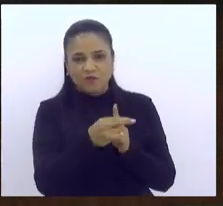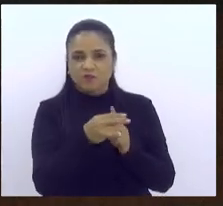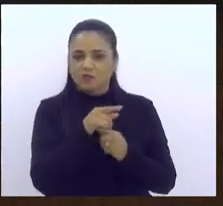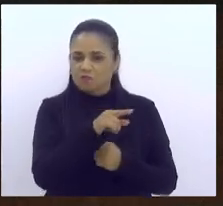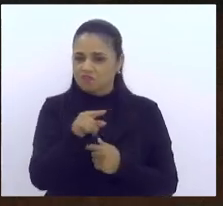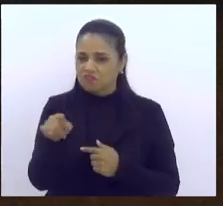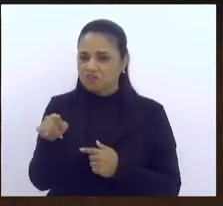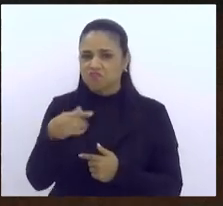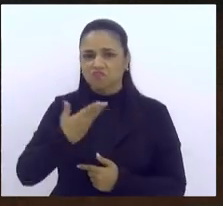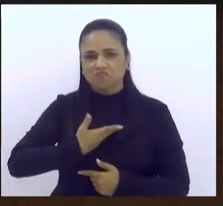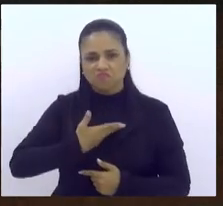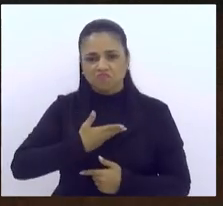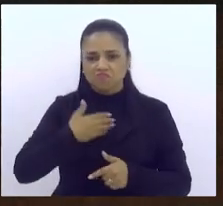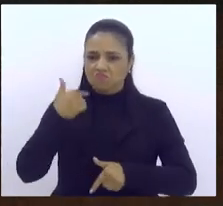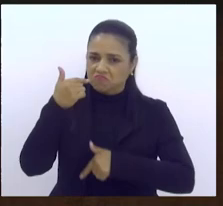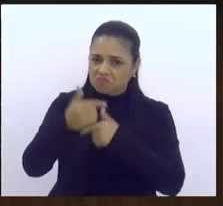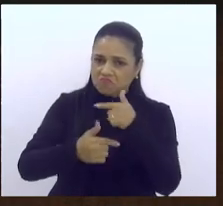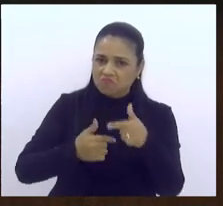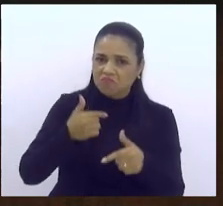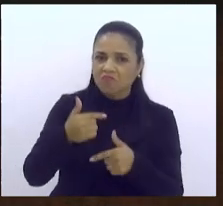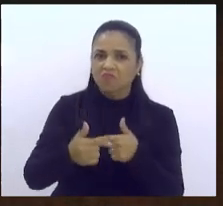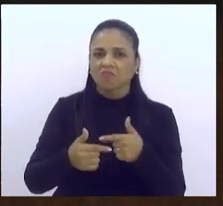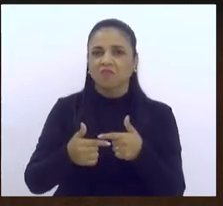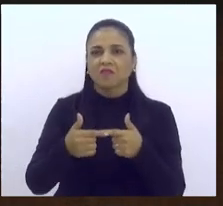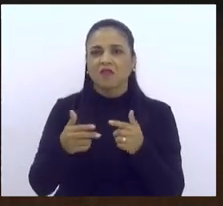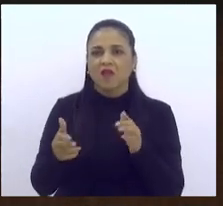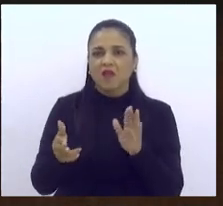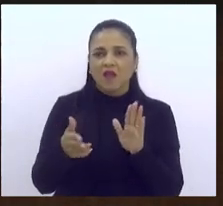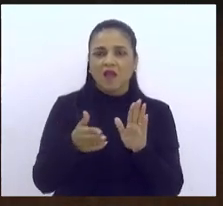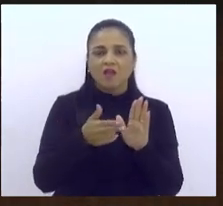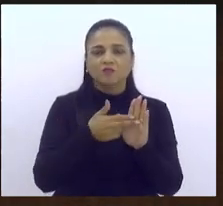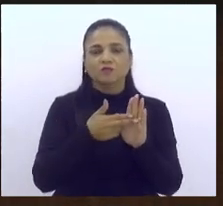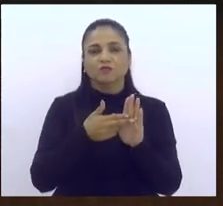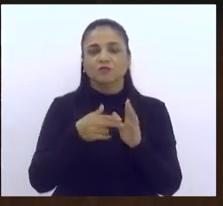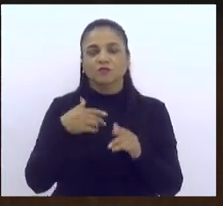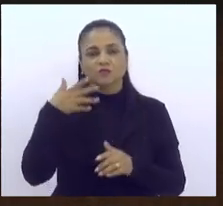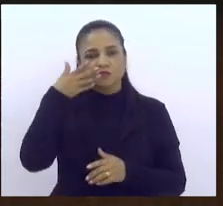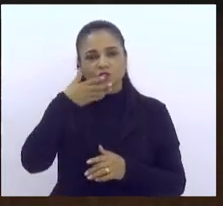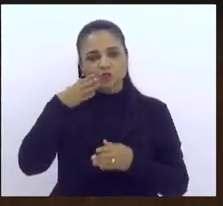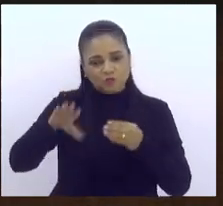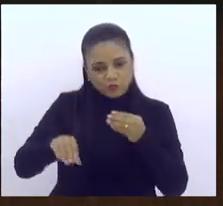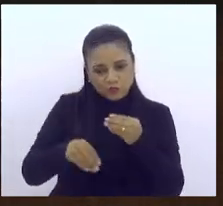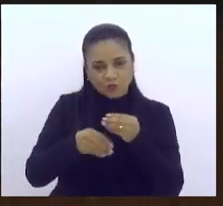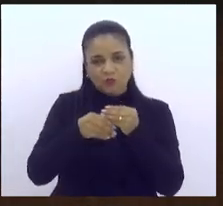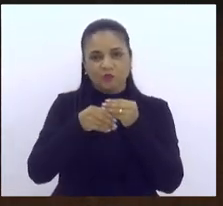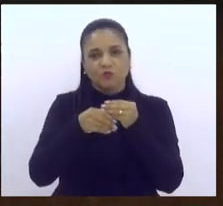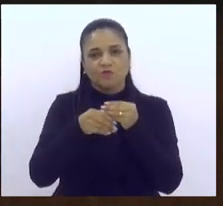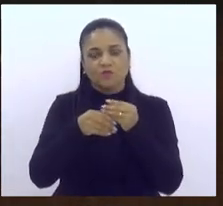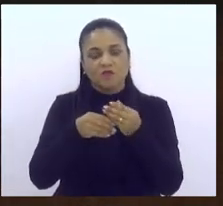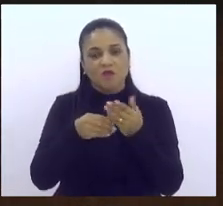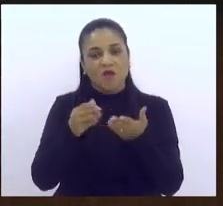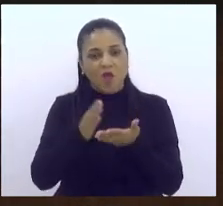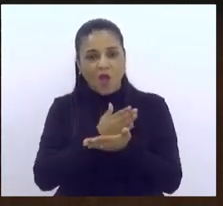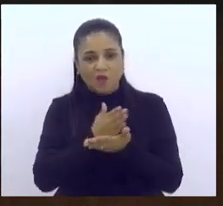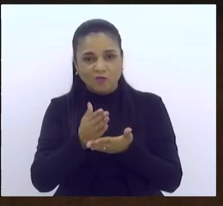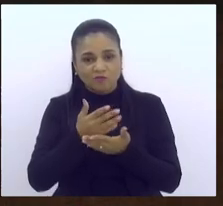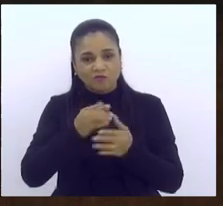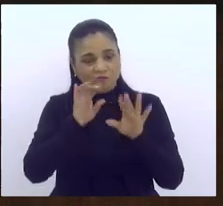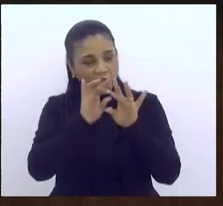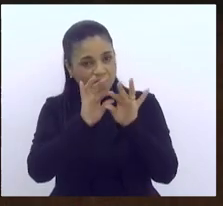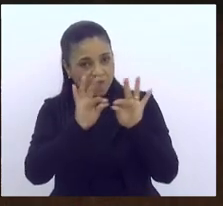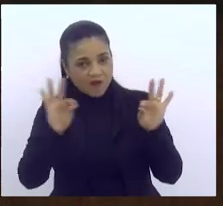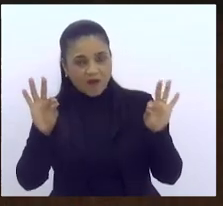colegas aqui avançando e começam a assumir, inclusive, parte do nosso discurso. Porque alguns aqui falaram, inclusive, repetiram a